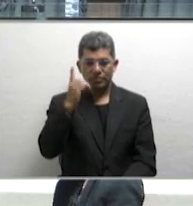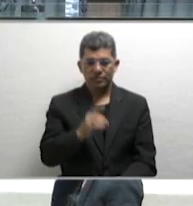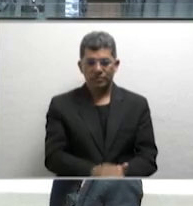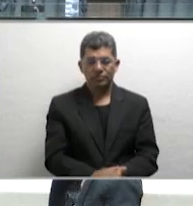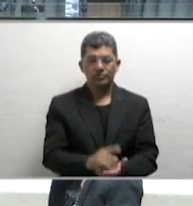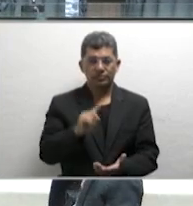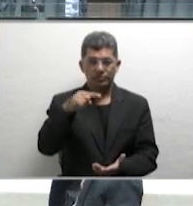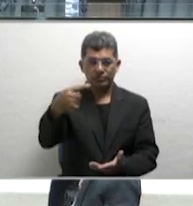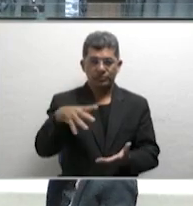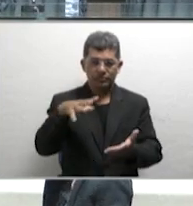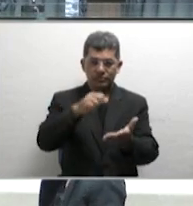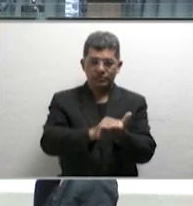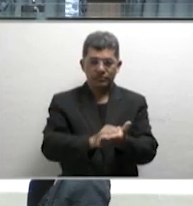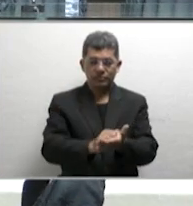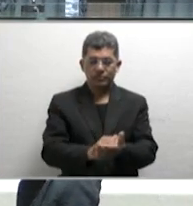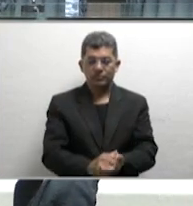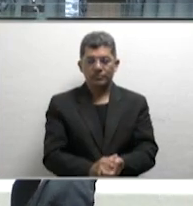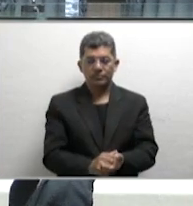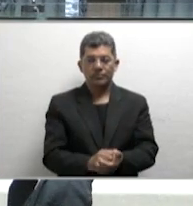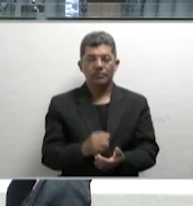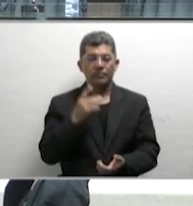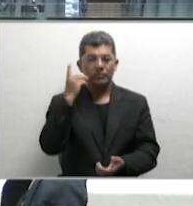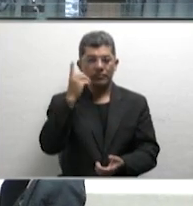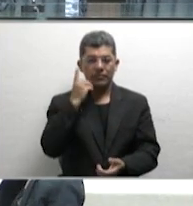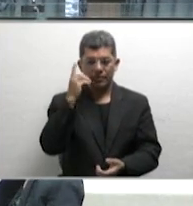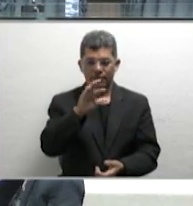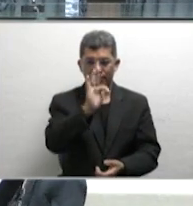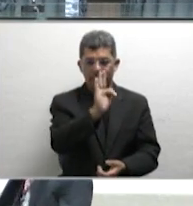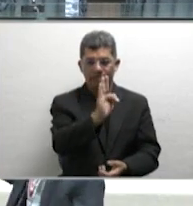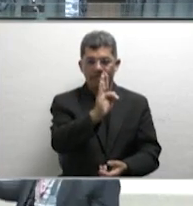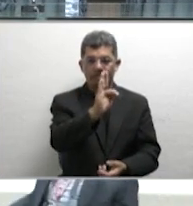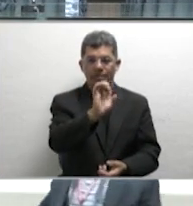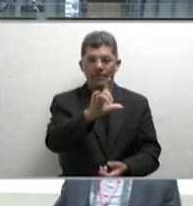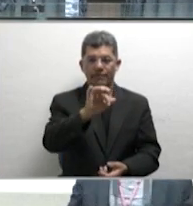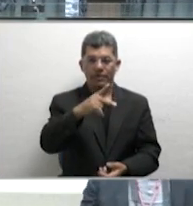Próximo orador escrito, ainda um pequeno expediente, deputado Felipe Souza.